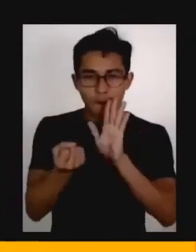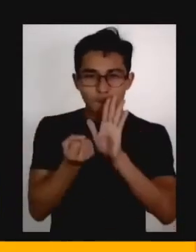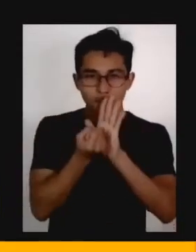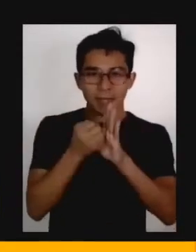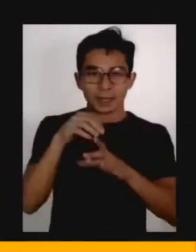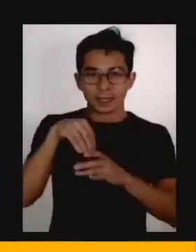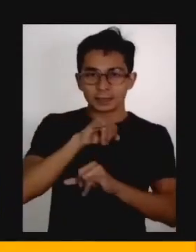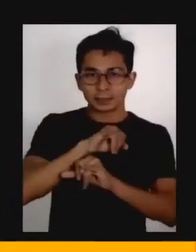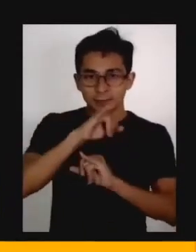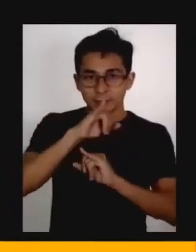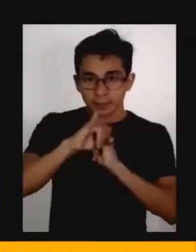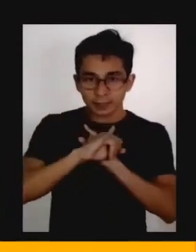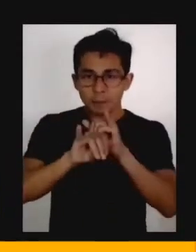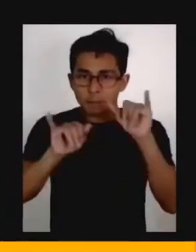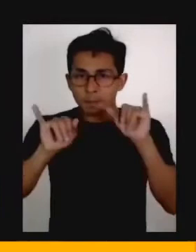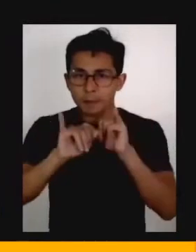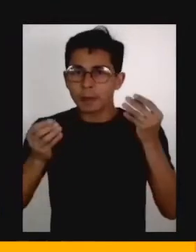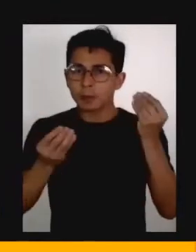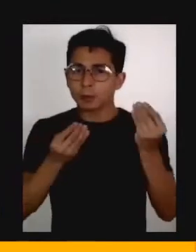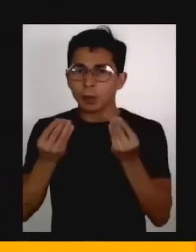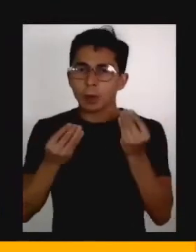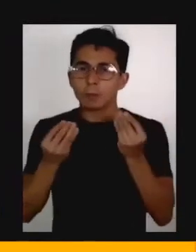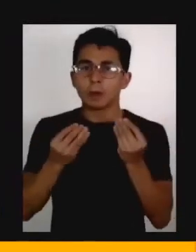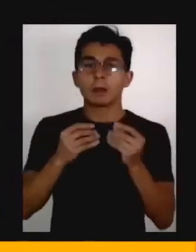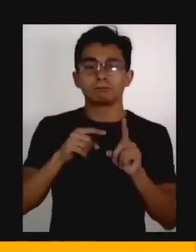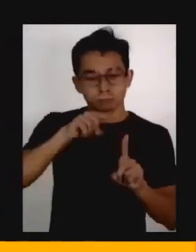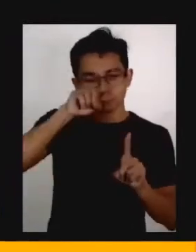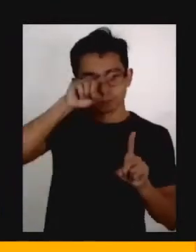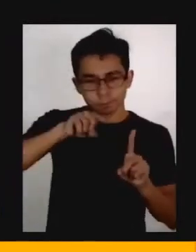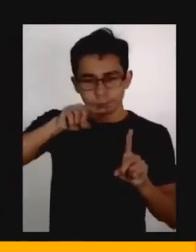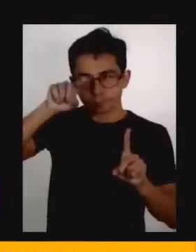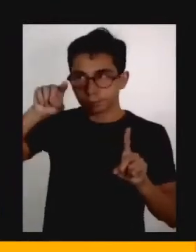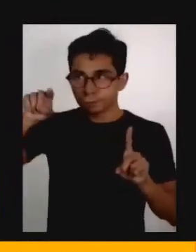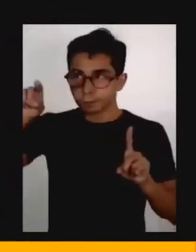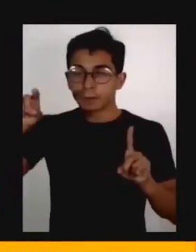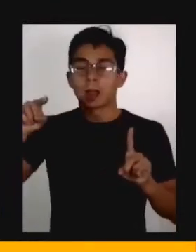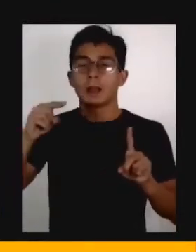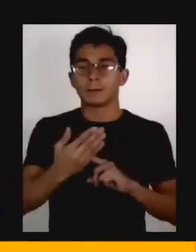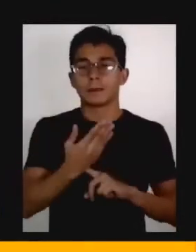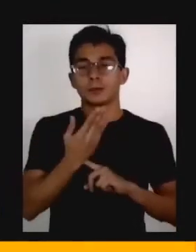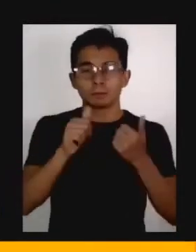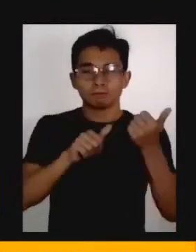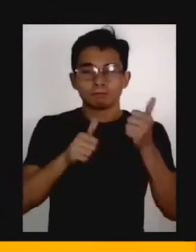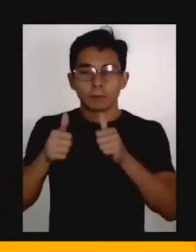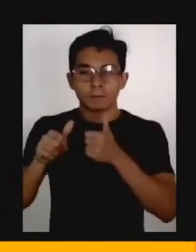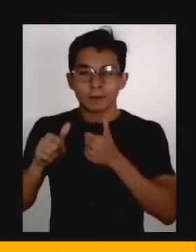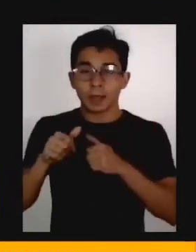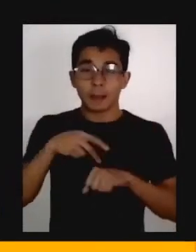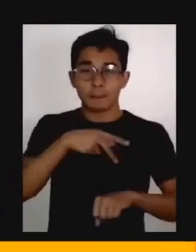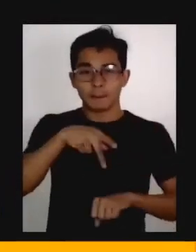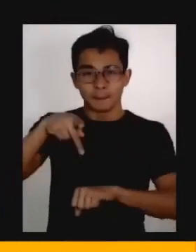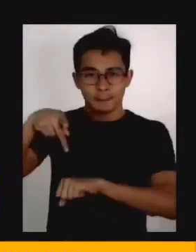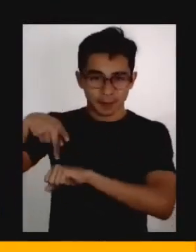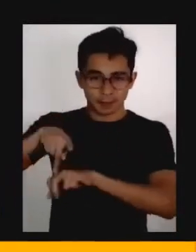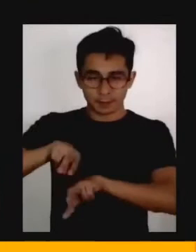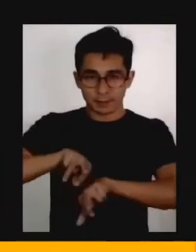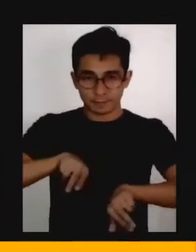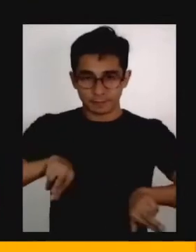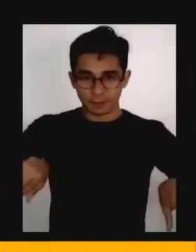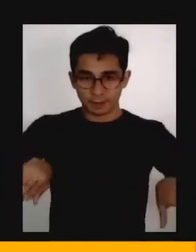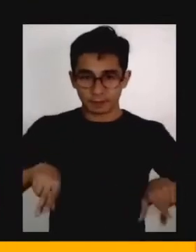forma avaliar e seguir, entender o que ele está falando dentro de cada um dos países. Essas siglas que vocês estão